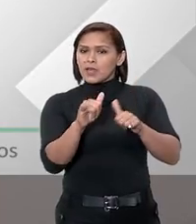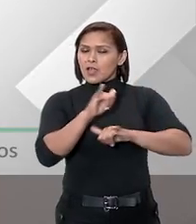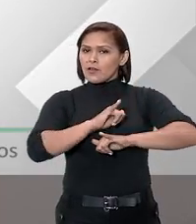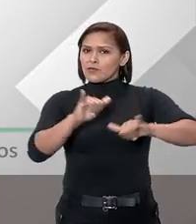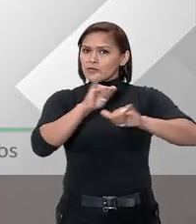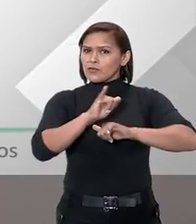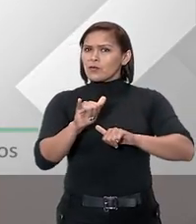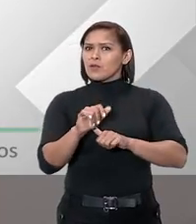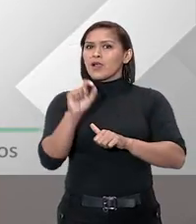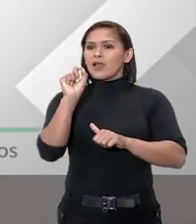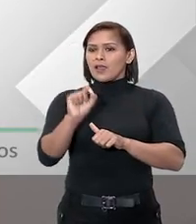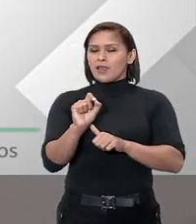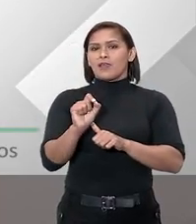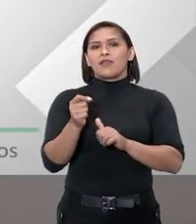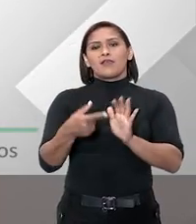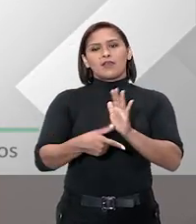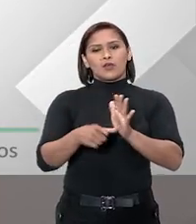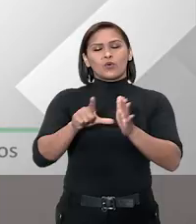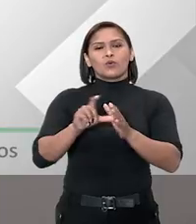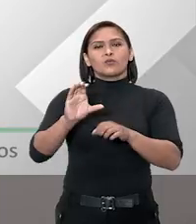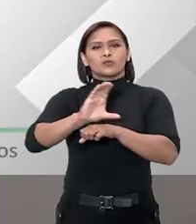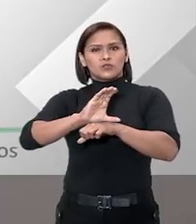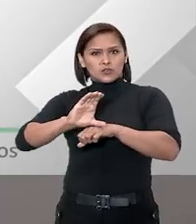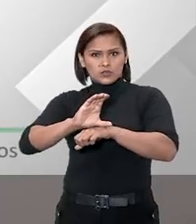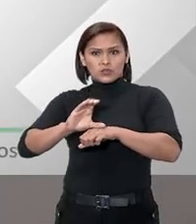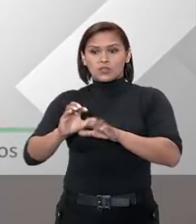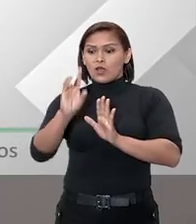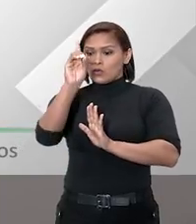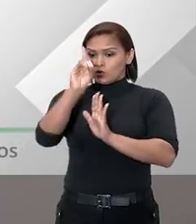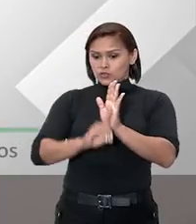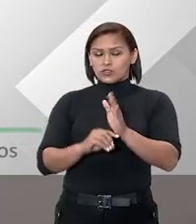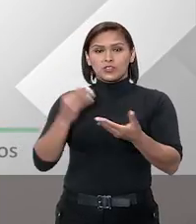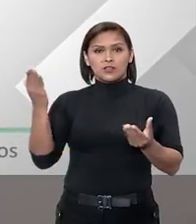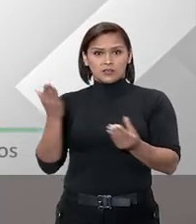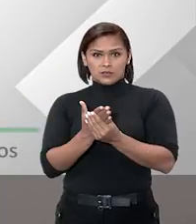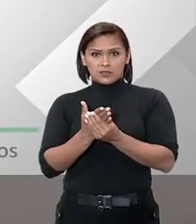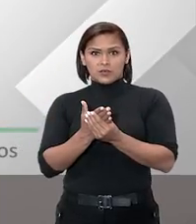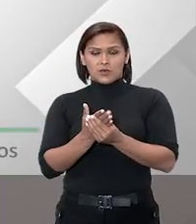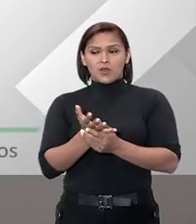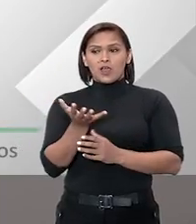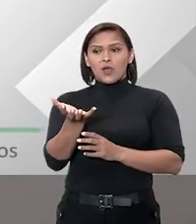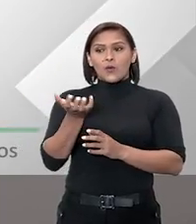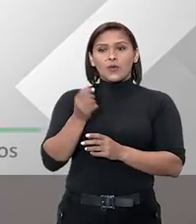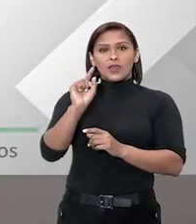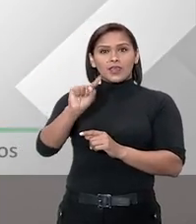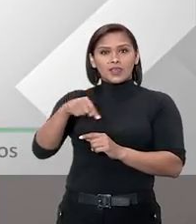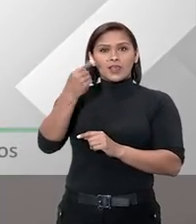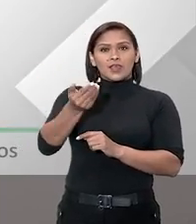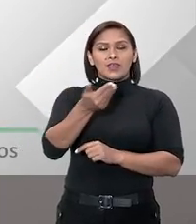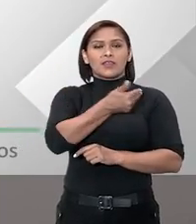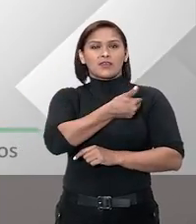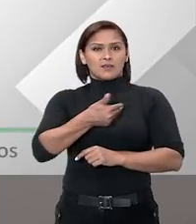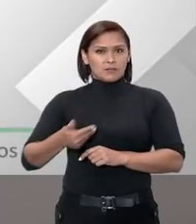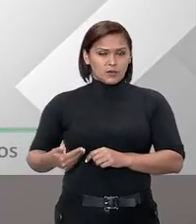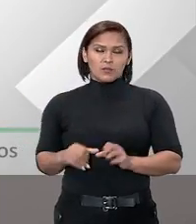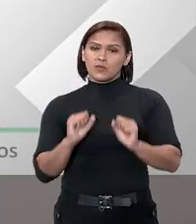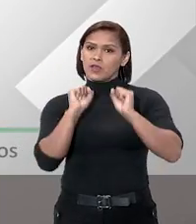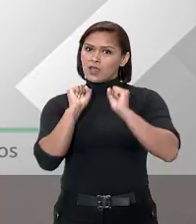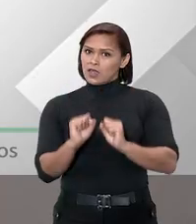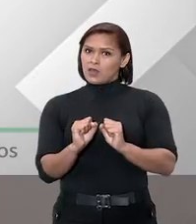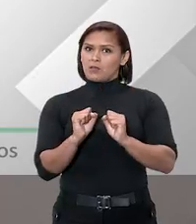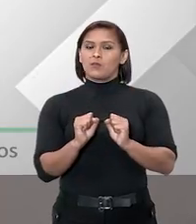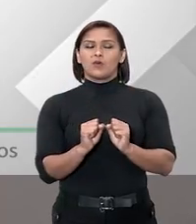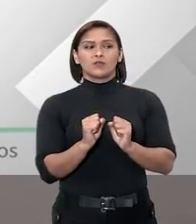informar que é um princípio constitucional o direito da ação. A pretensão subjetiva pública, ela pode